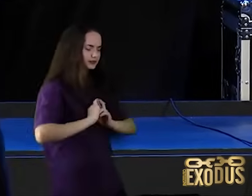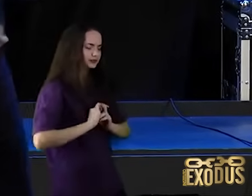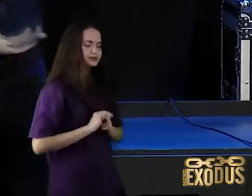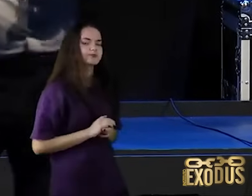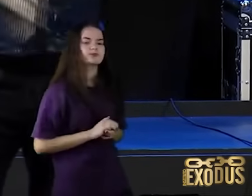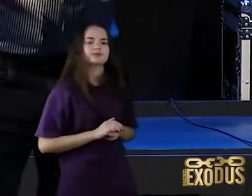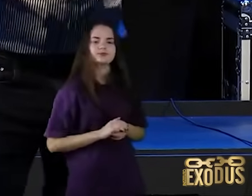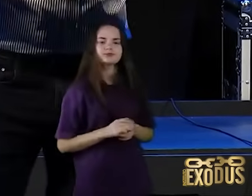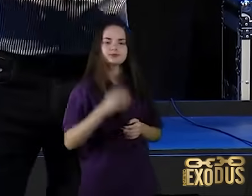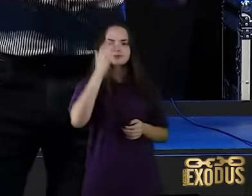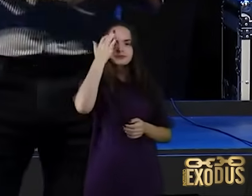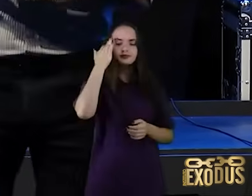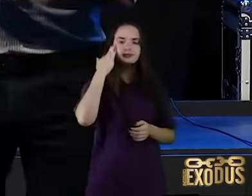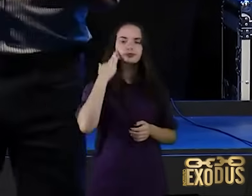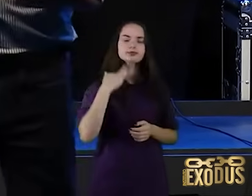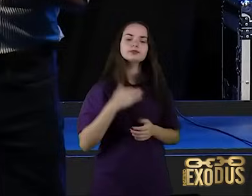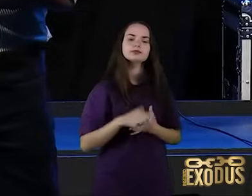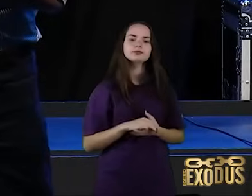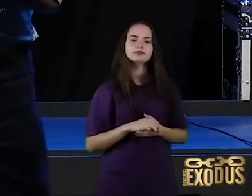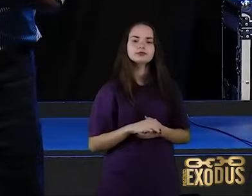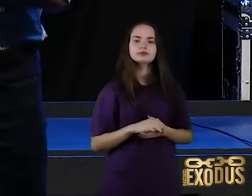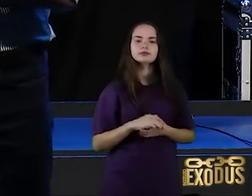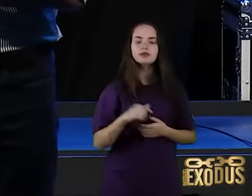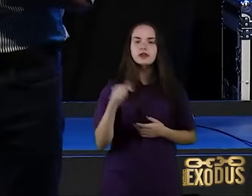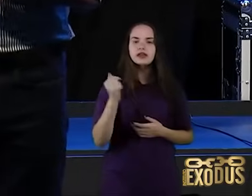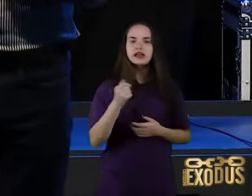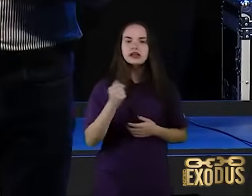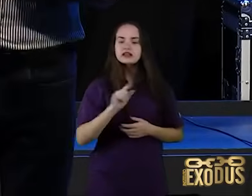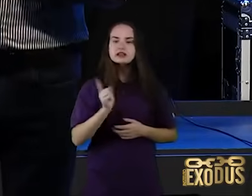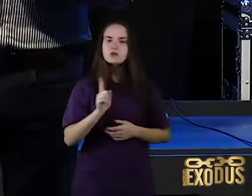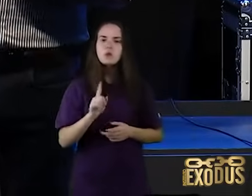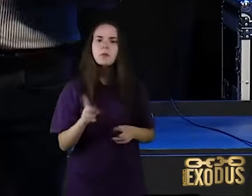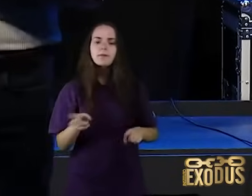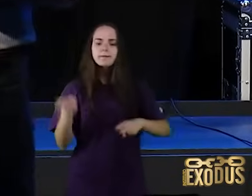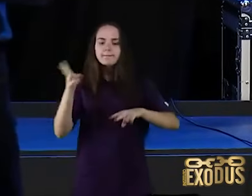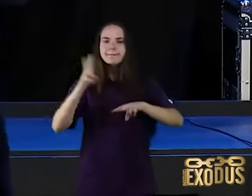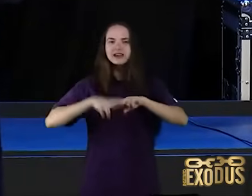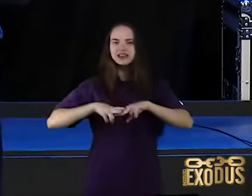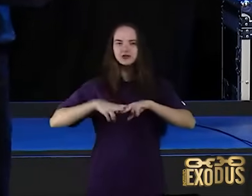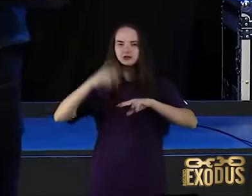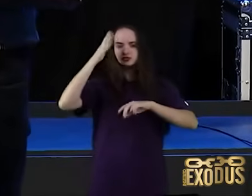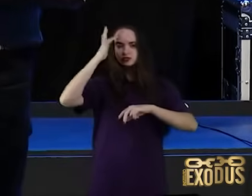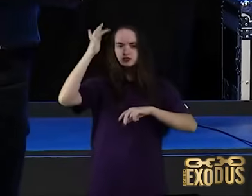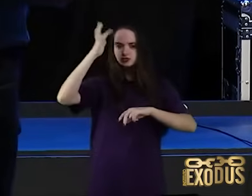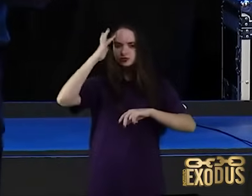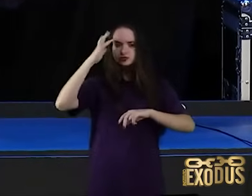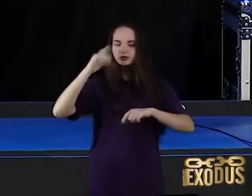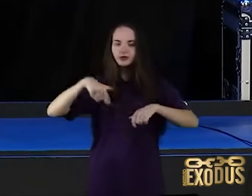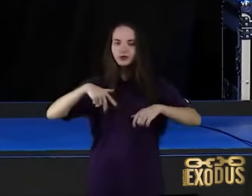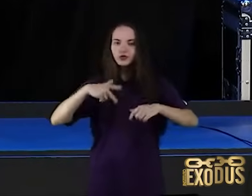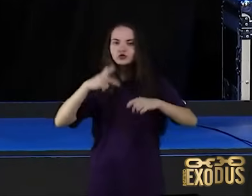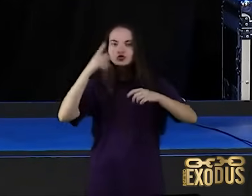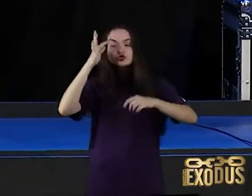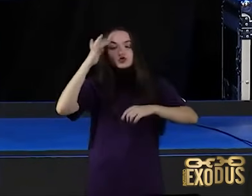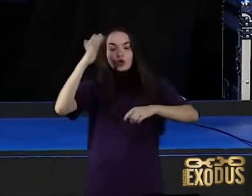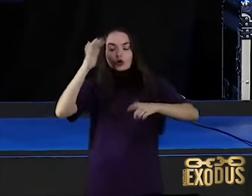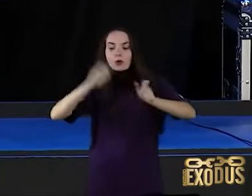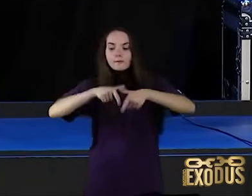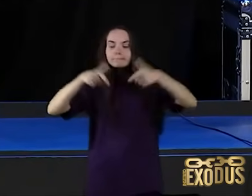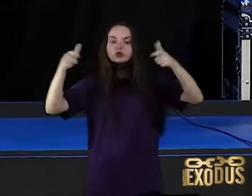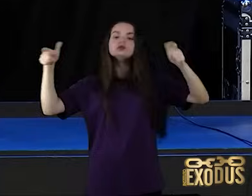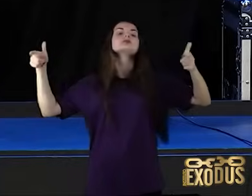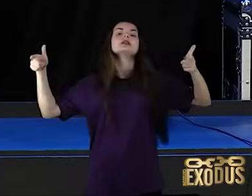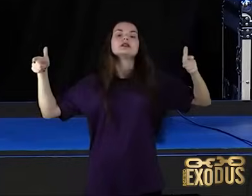dizer ele não fica preso a um sonho o sonho dele multiplica ele